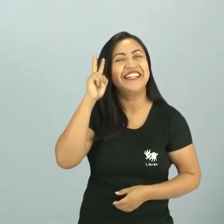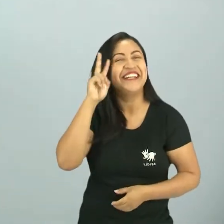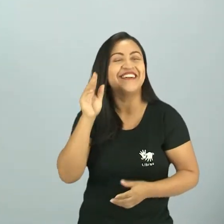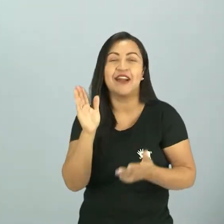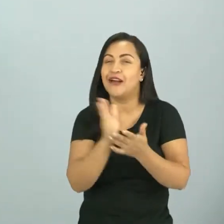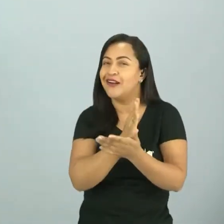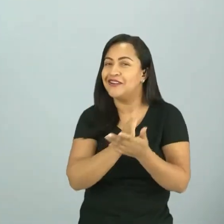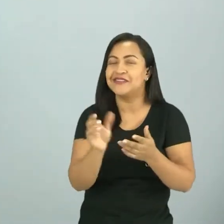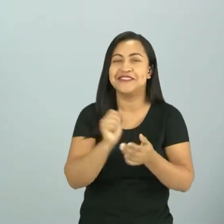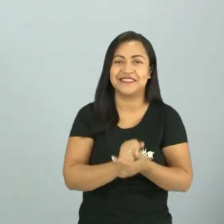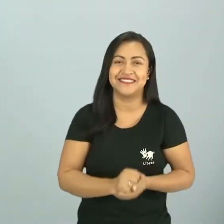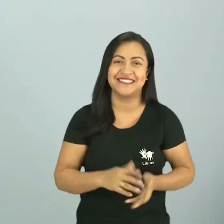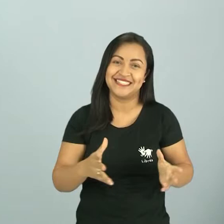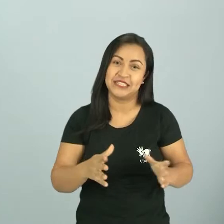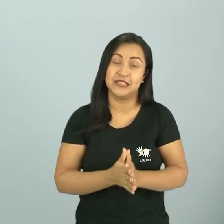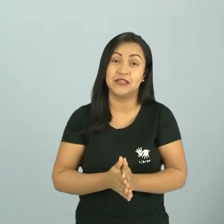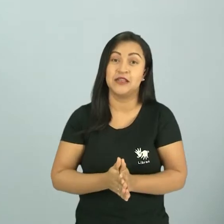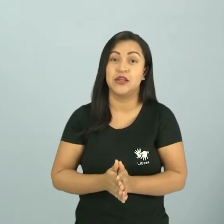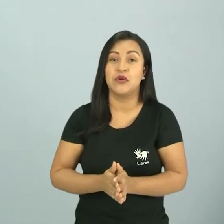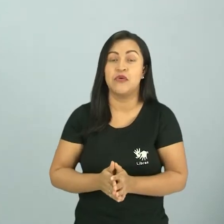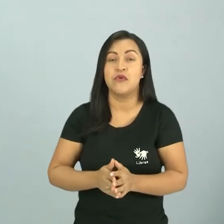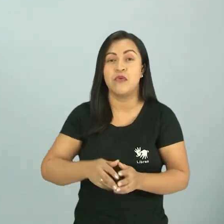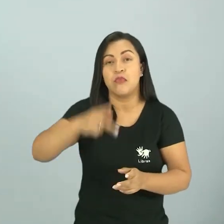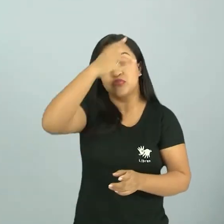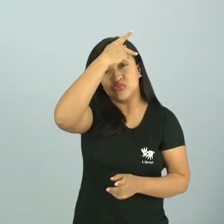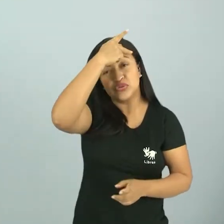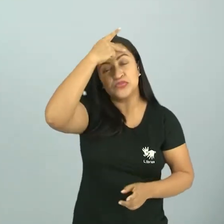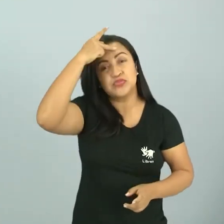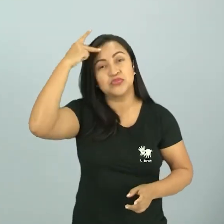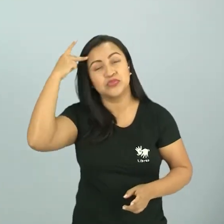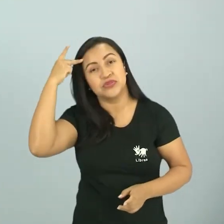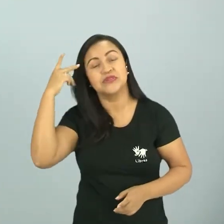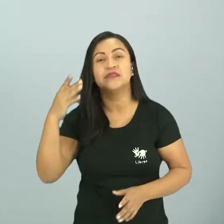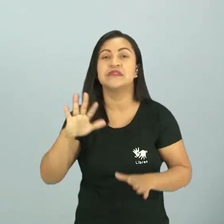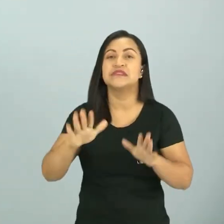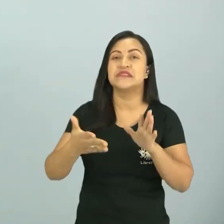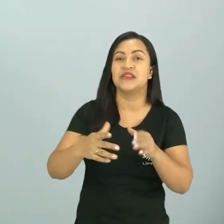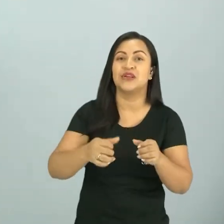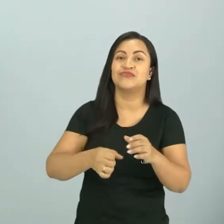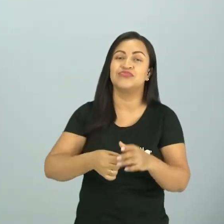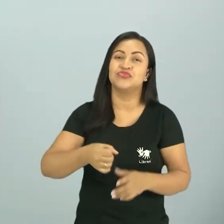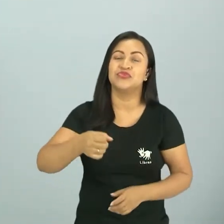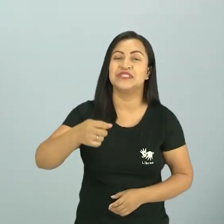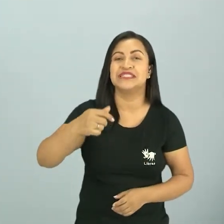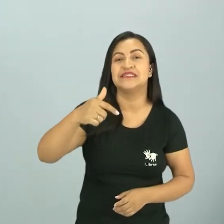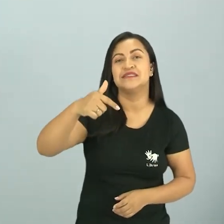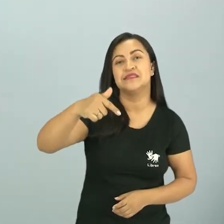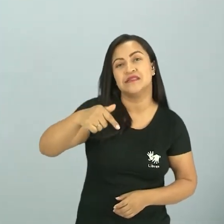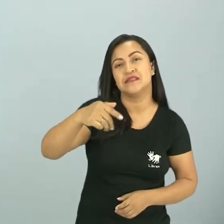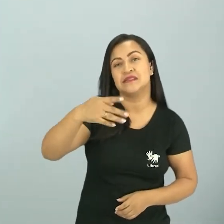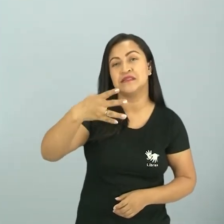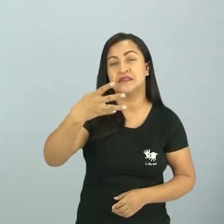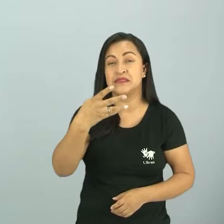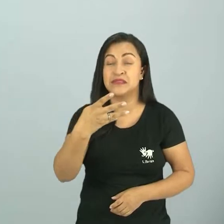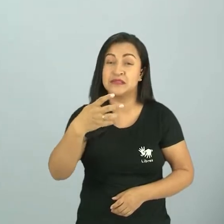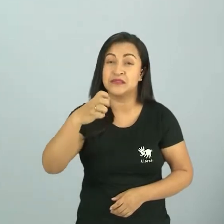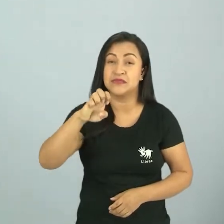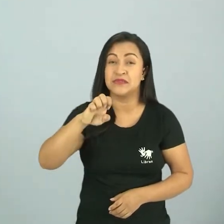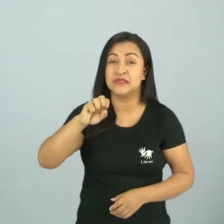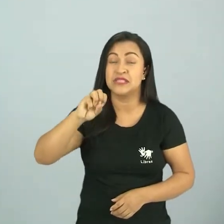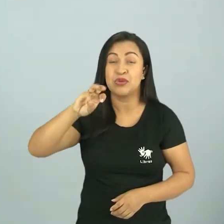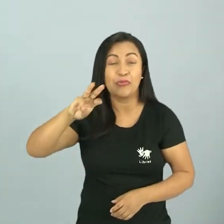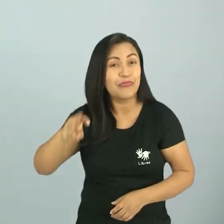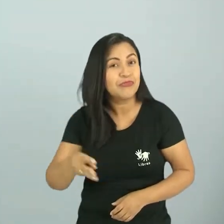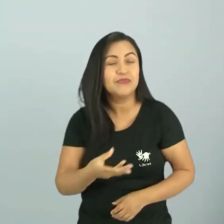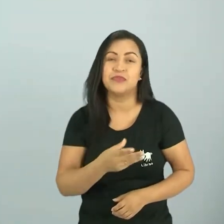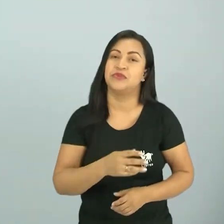tá? População europeia em dados hoje gira em torno de 745 milhões de habitantes aproximadamente. Sobre a população